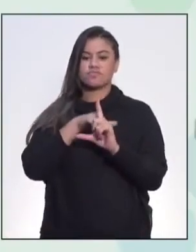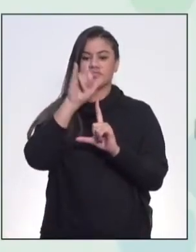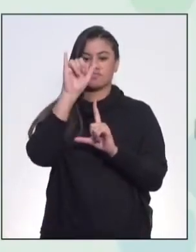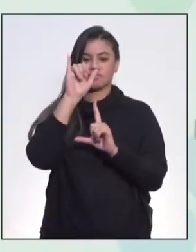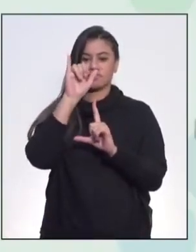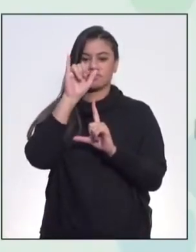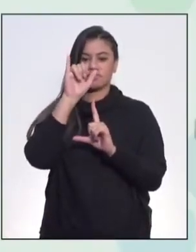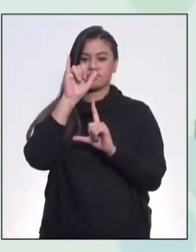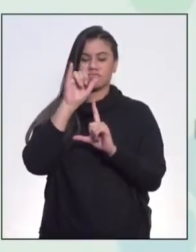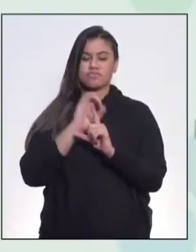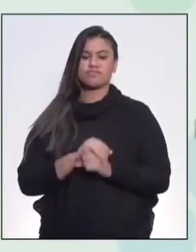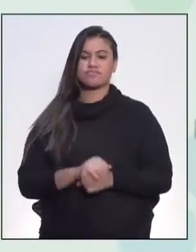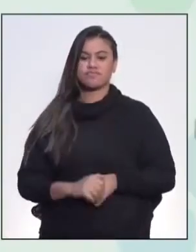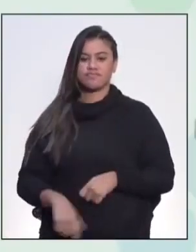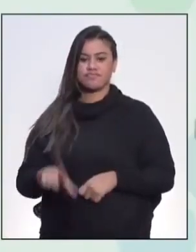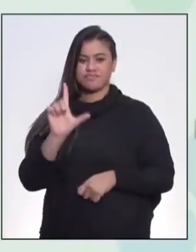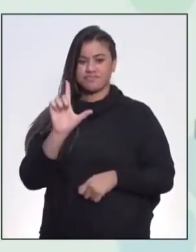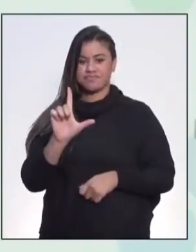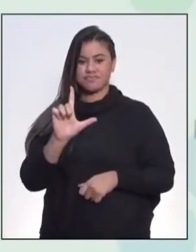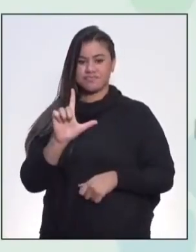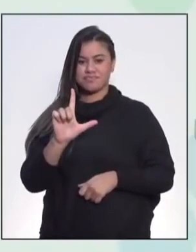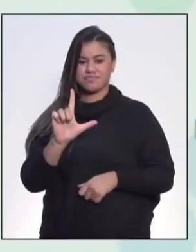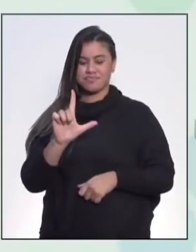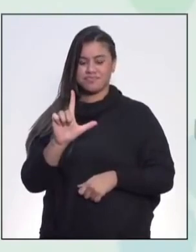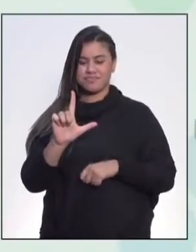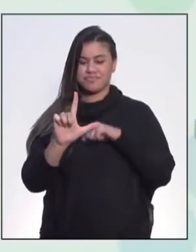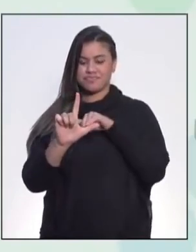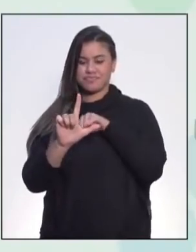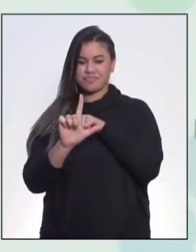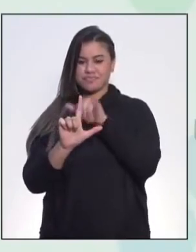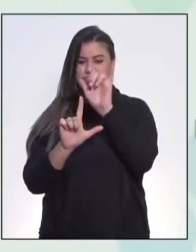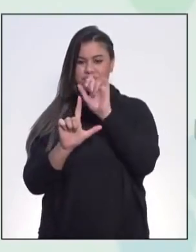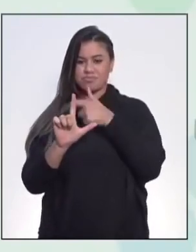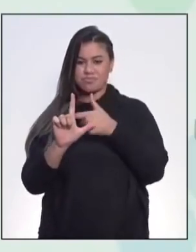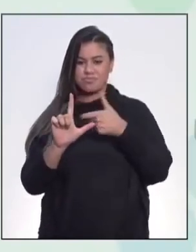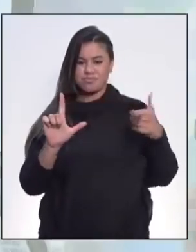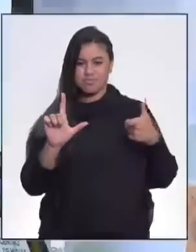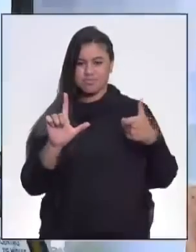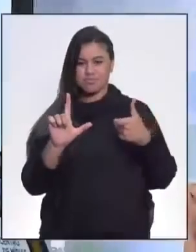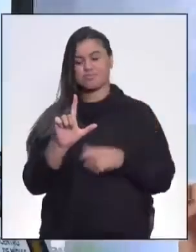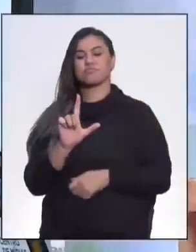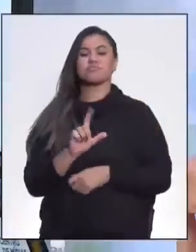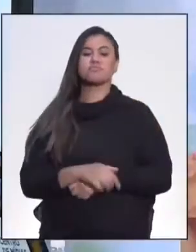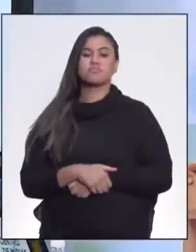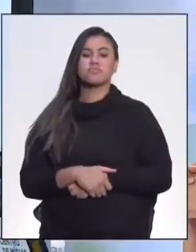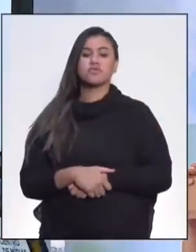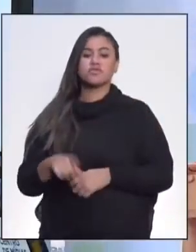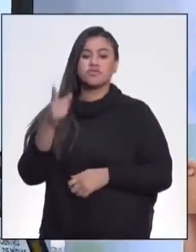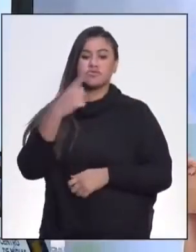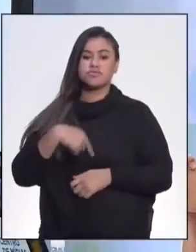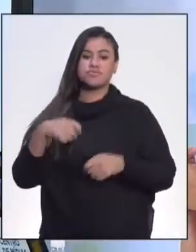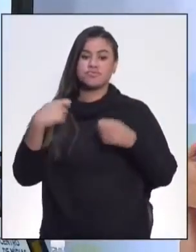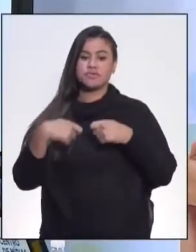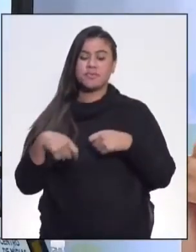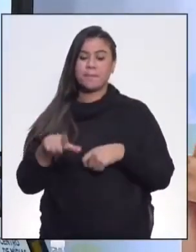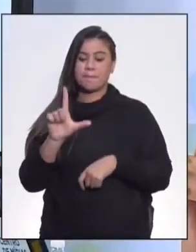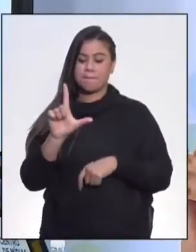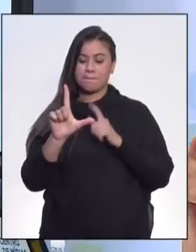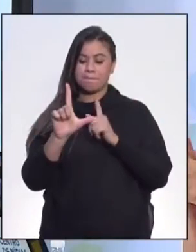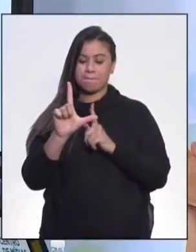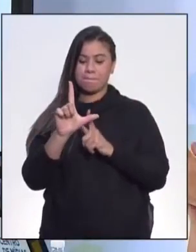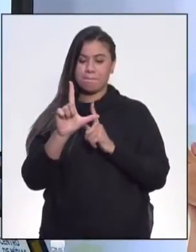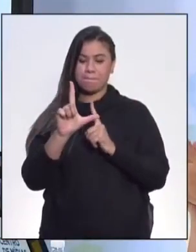aqui. Ficou meio tortinho, mas tá bom. A gente tem o eixo Y, tudo bem? A gente tem que marcar no eixo X o menos 4.